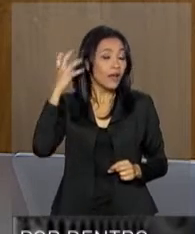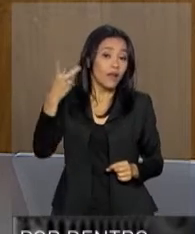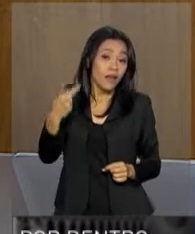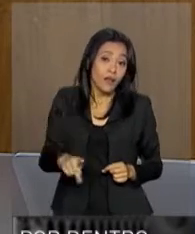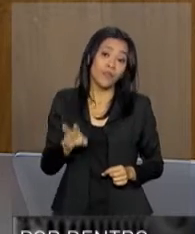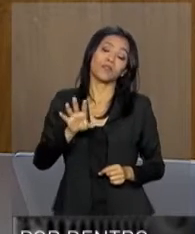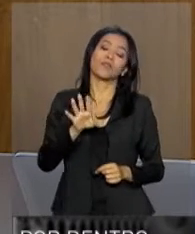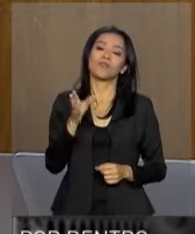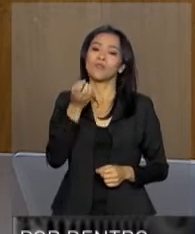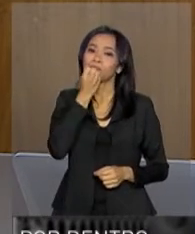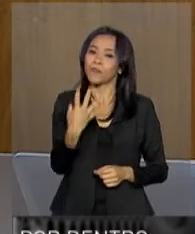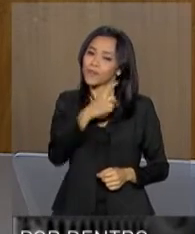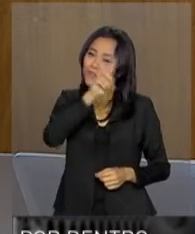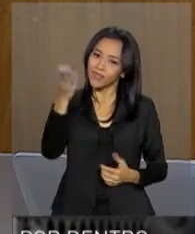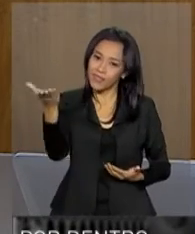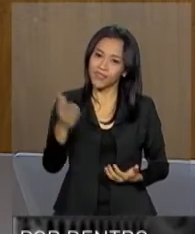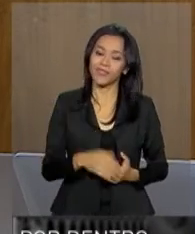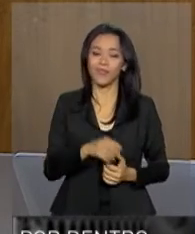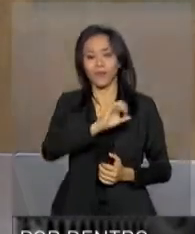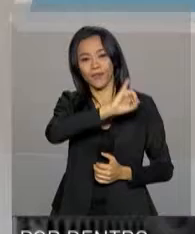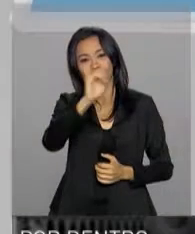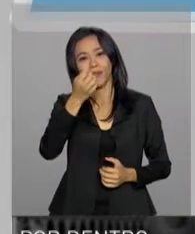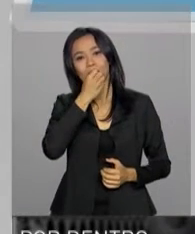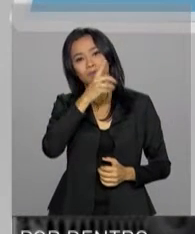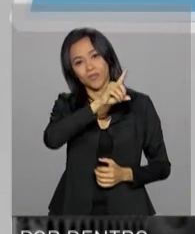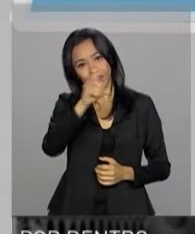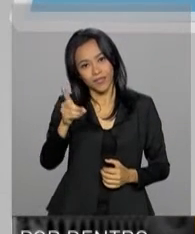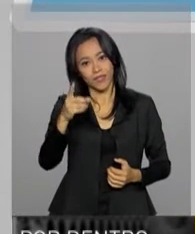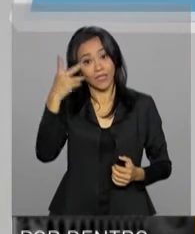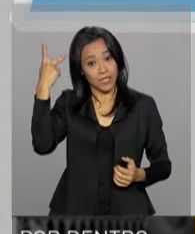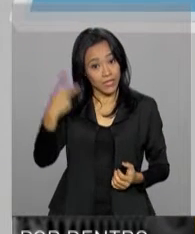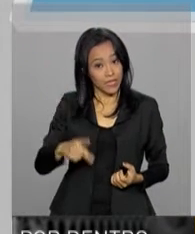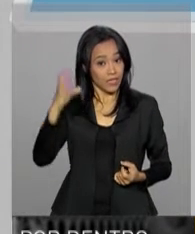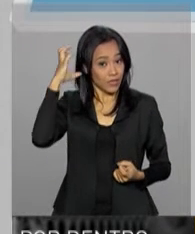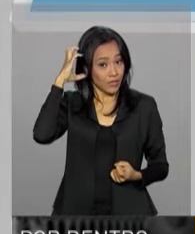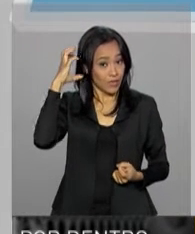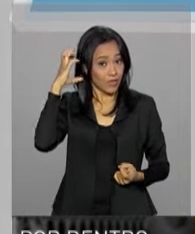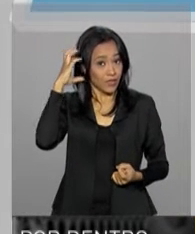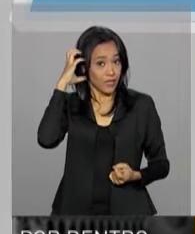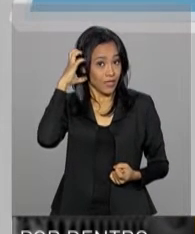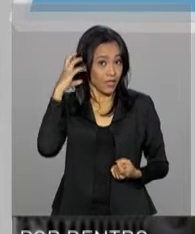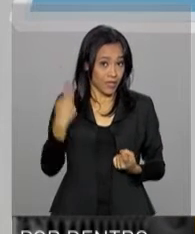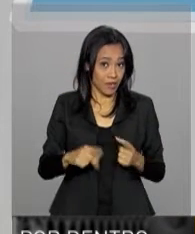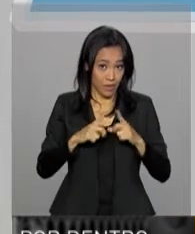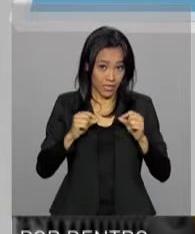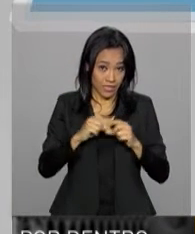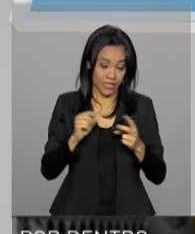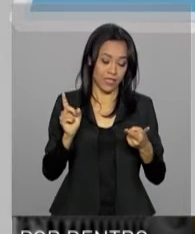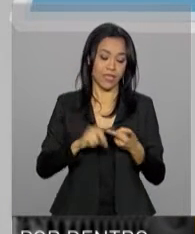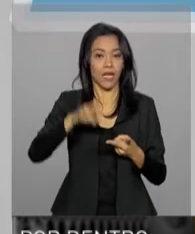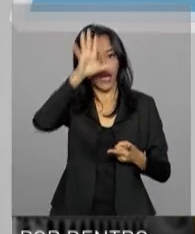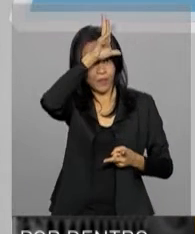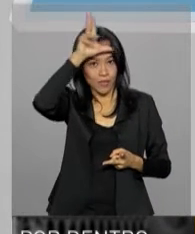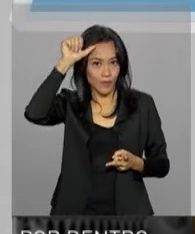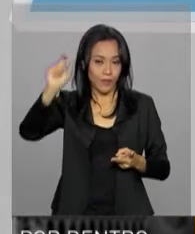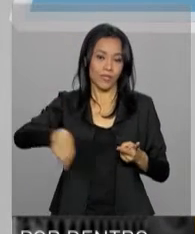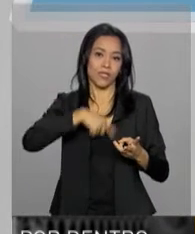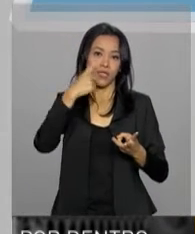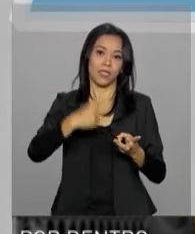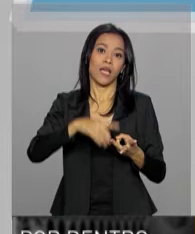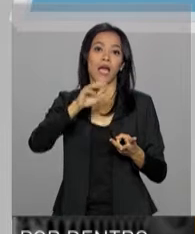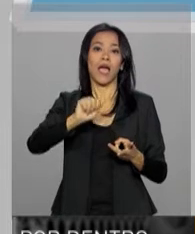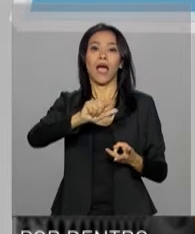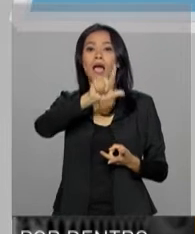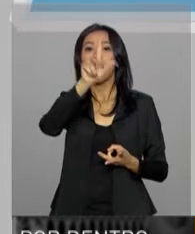válter lima bom dia pra você olá bom dia nem da nova brasília também como os nacional da amazônia natural do alto solimões